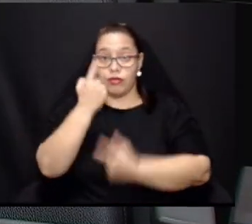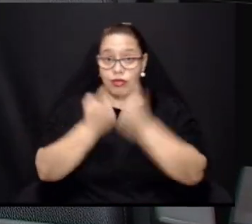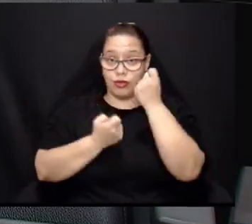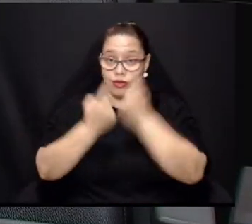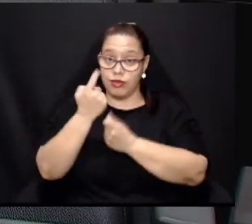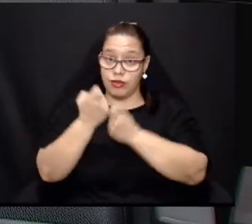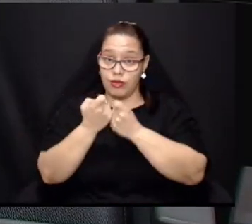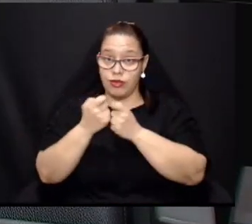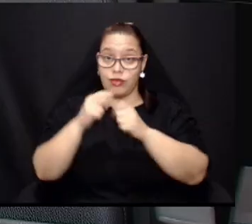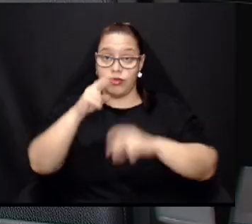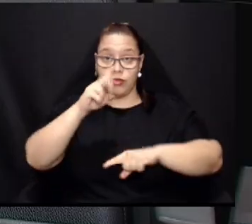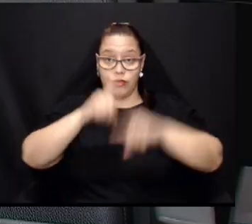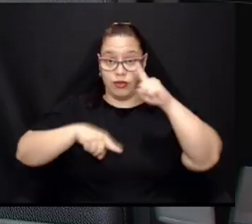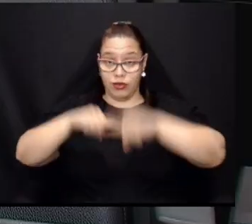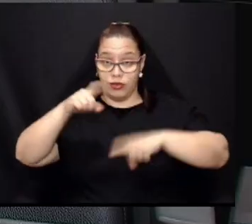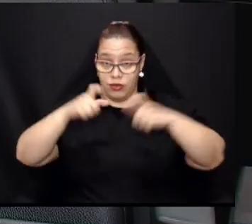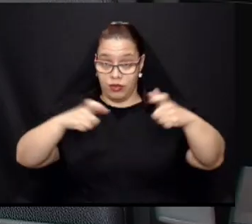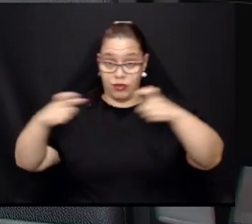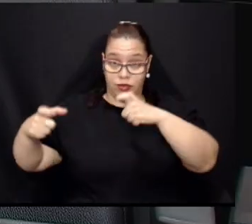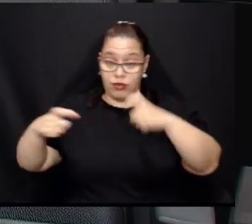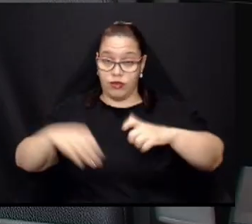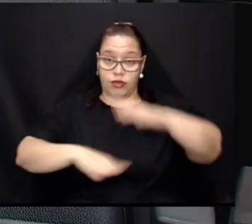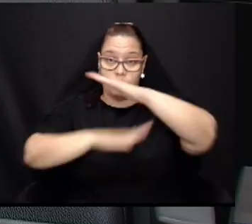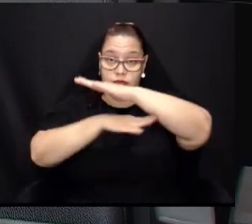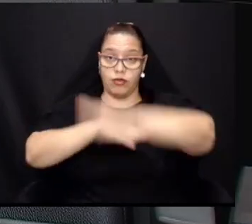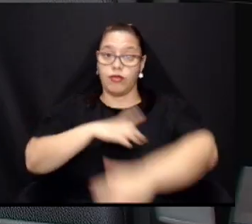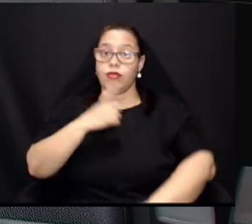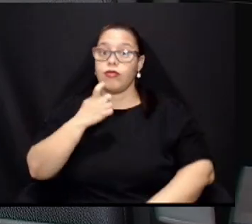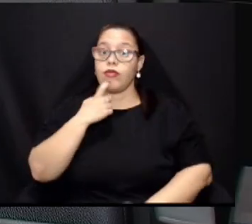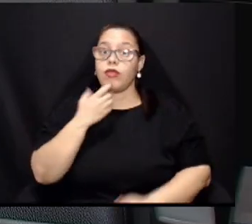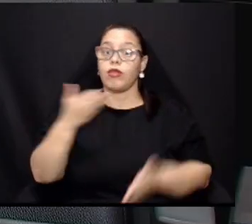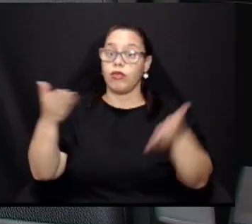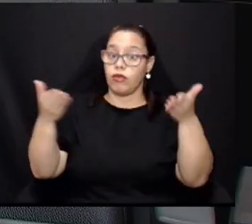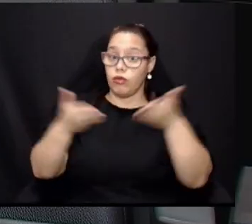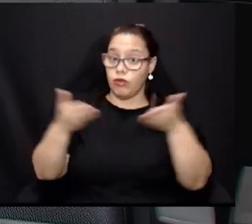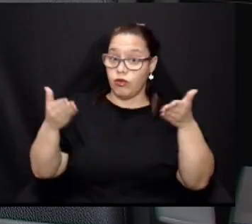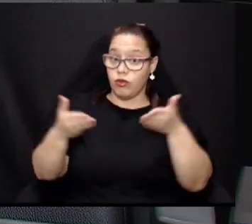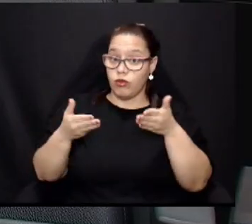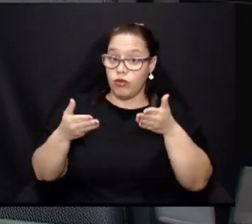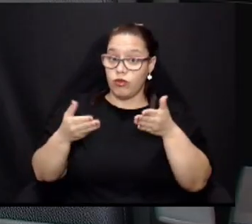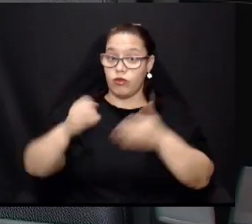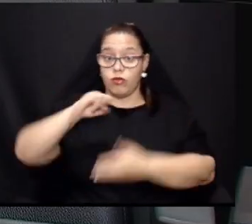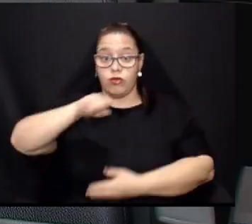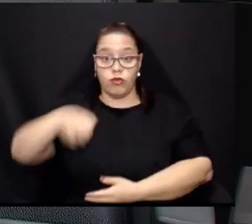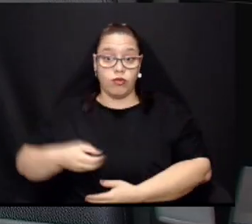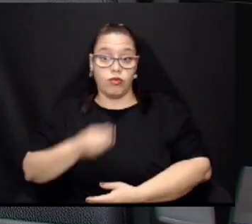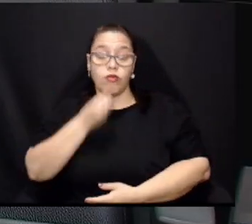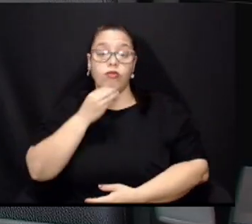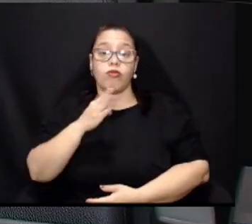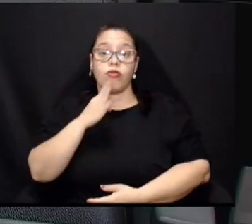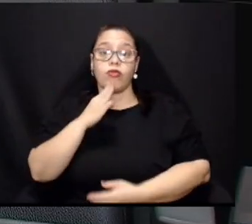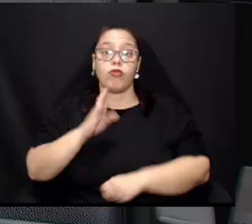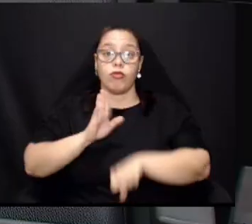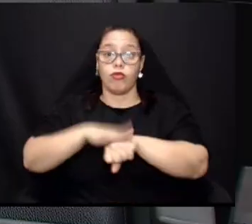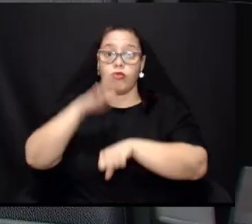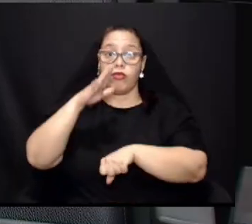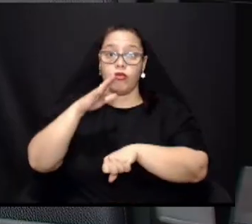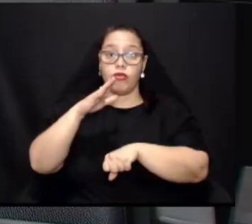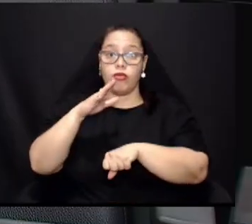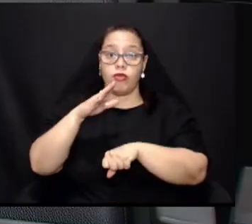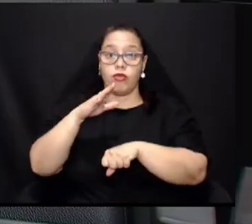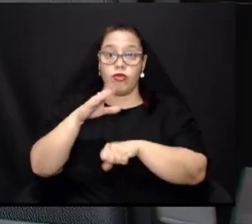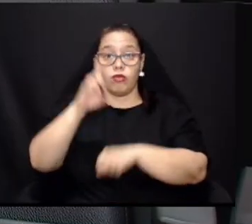aqui da Câmara Municipal de Campinas. E dessa vez nós vamos ter a oportunidade de conhecer um pouco mais sobre a Diretoria